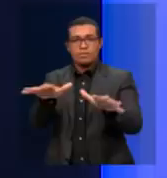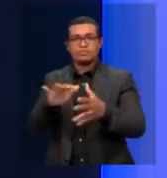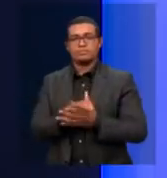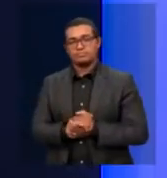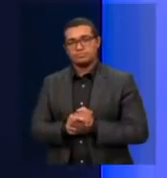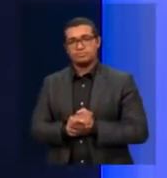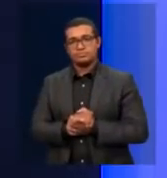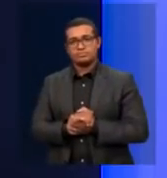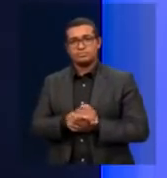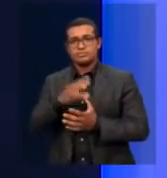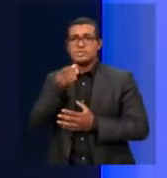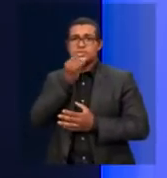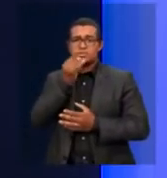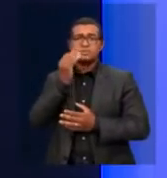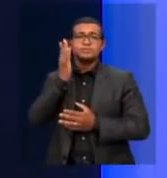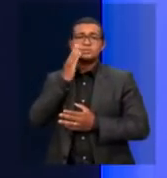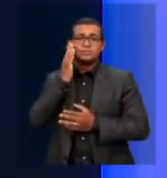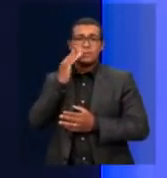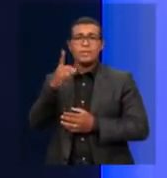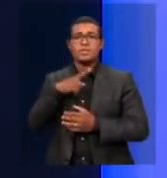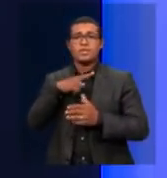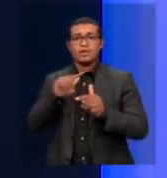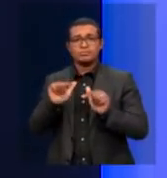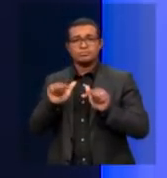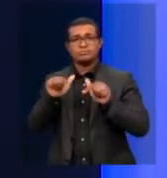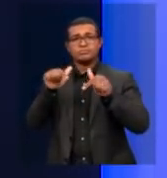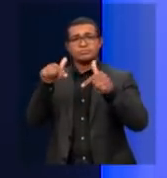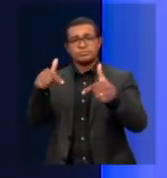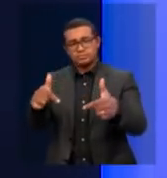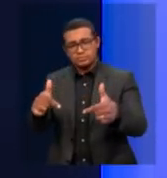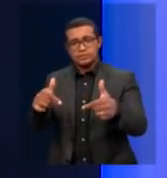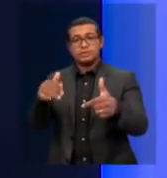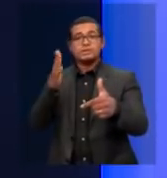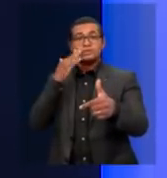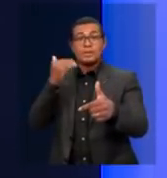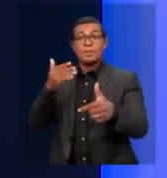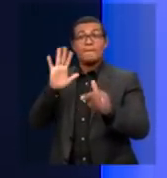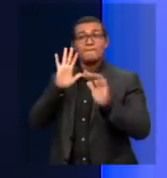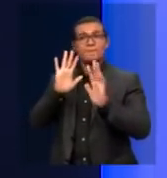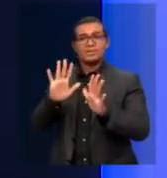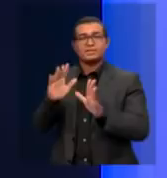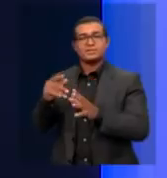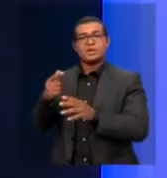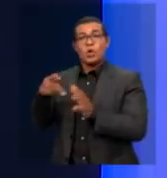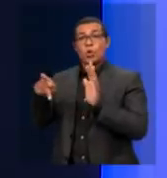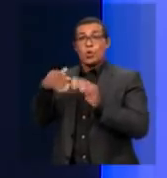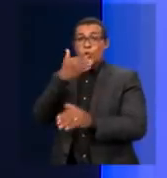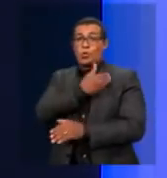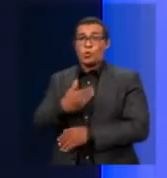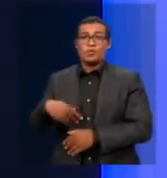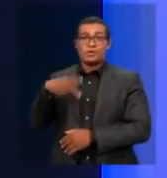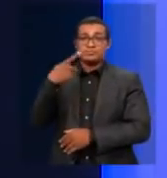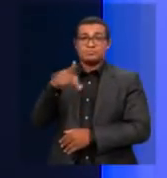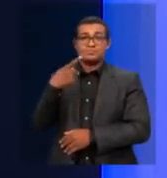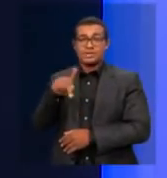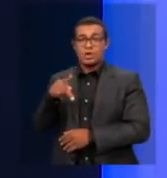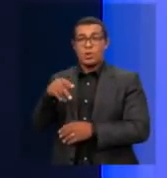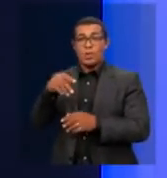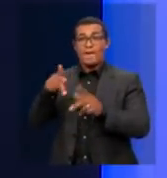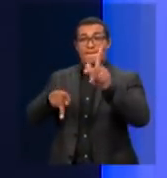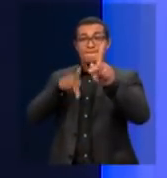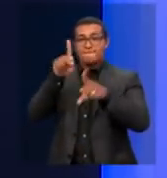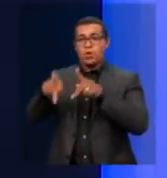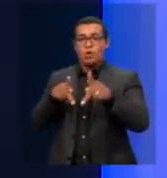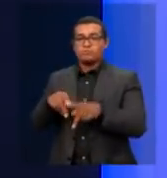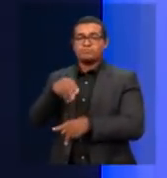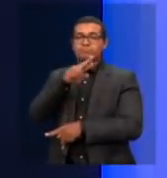mesmo com todas essas ações o seu governo ele foi reprovado nas eleições de 2014 infelizmente você